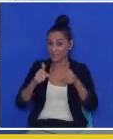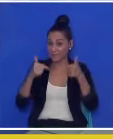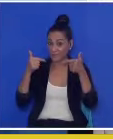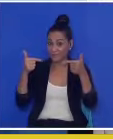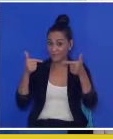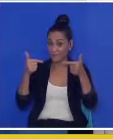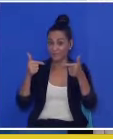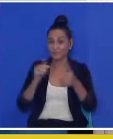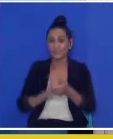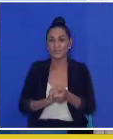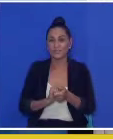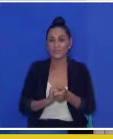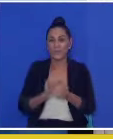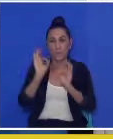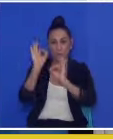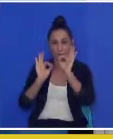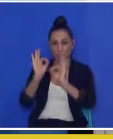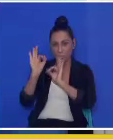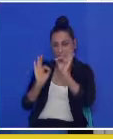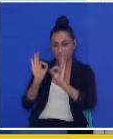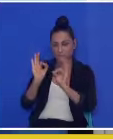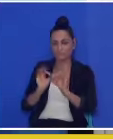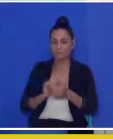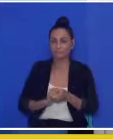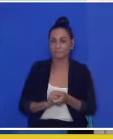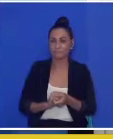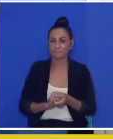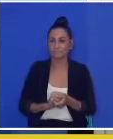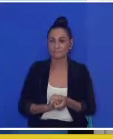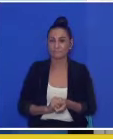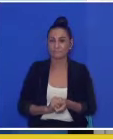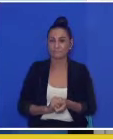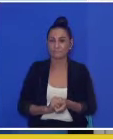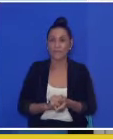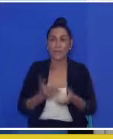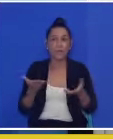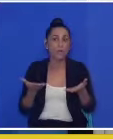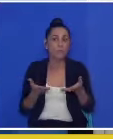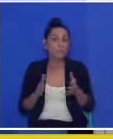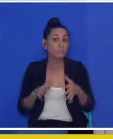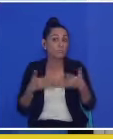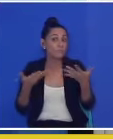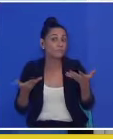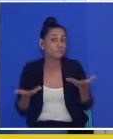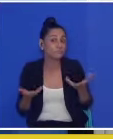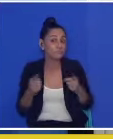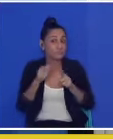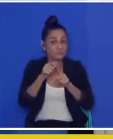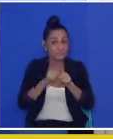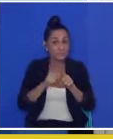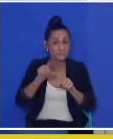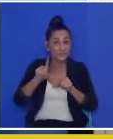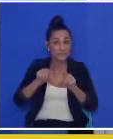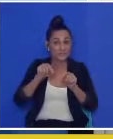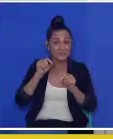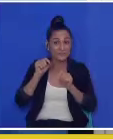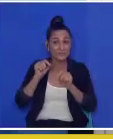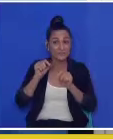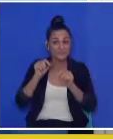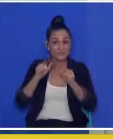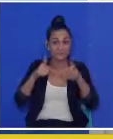Bolas posicionadas. Qual será o mês da sorte, hein?